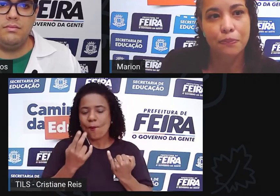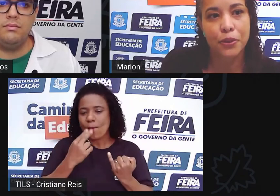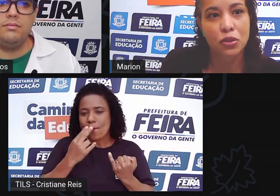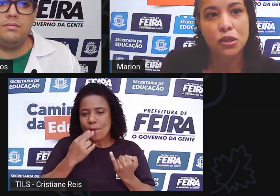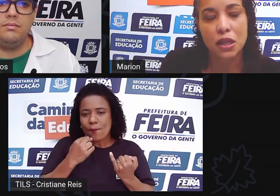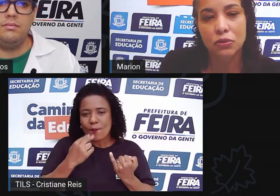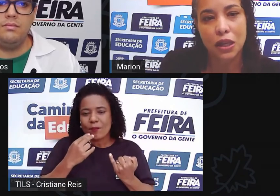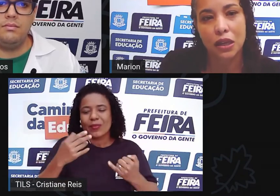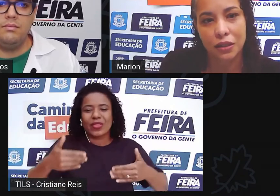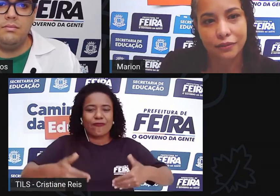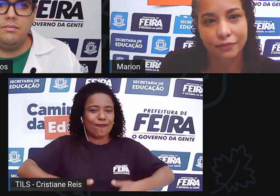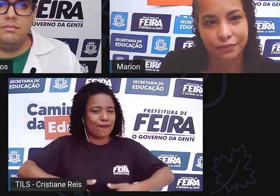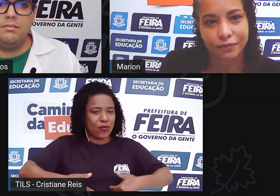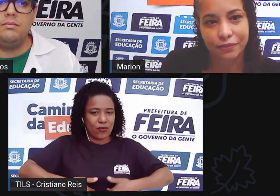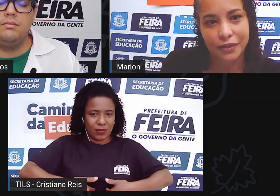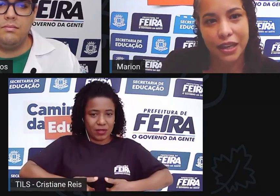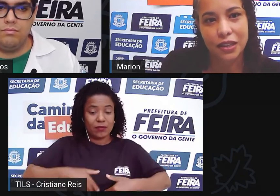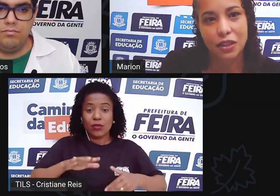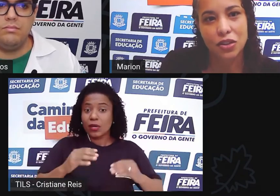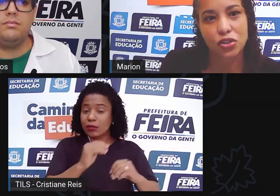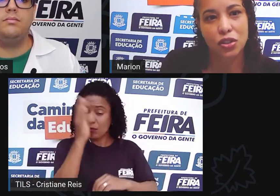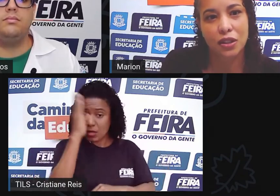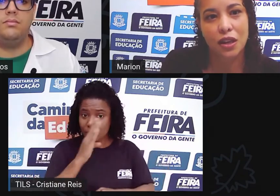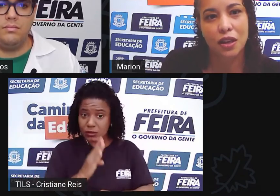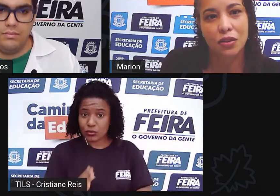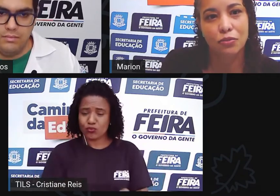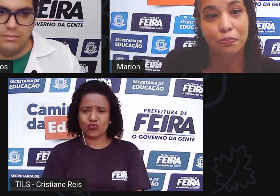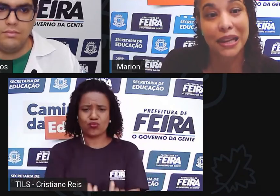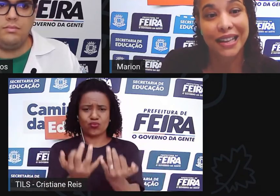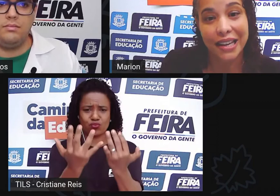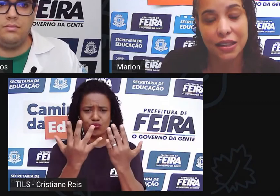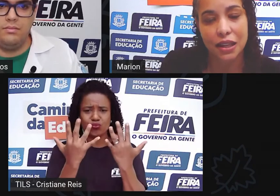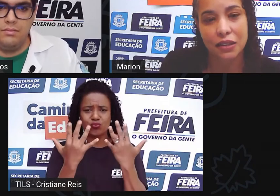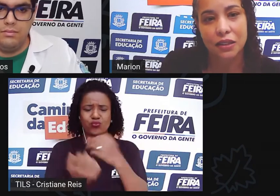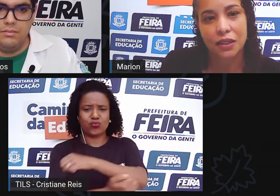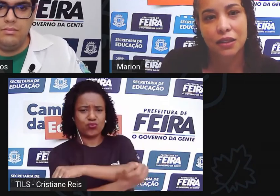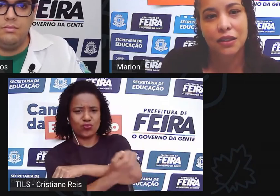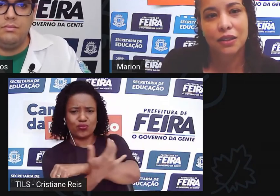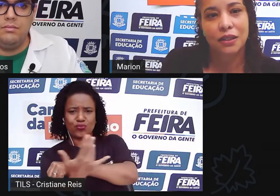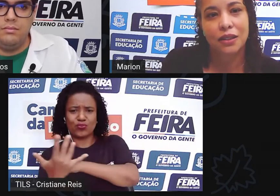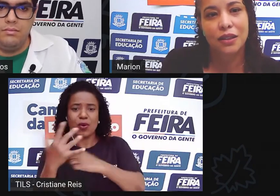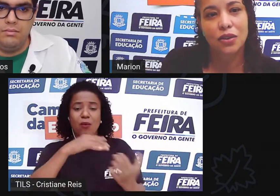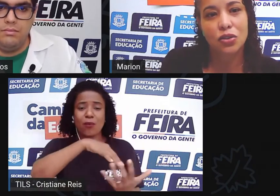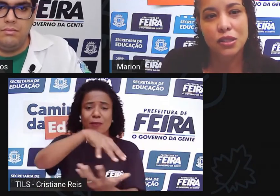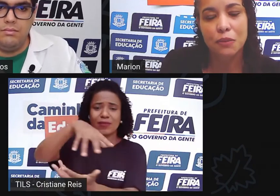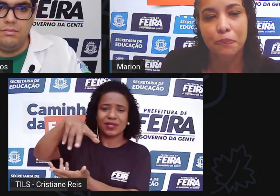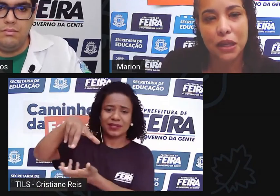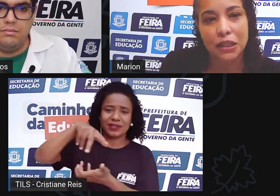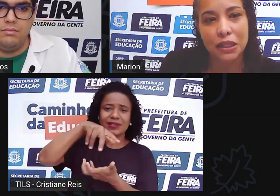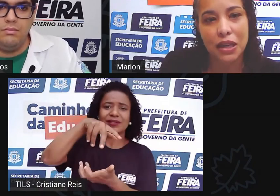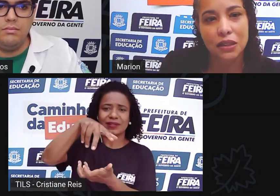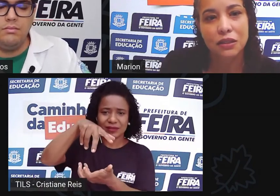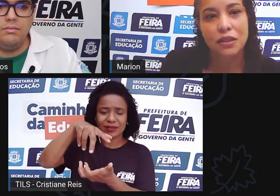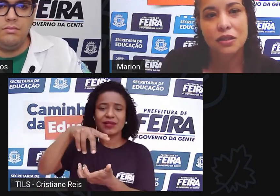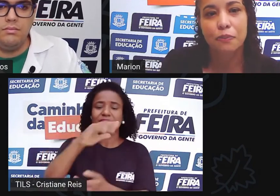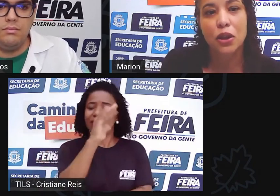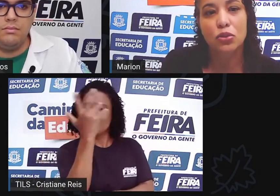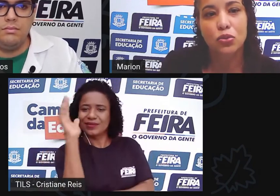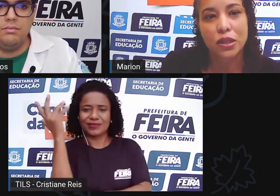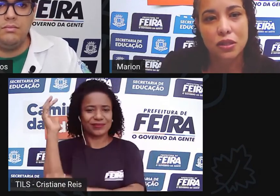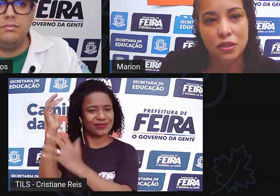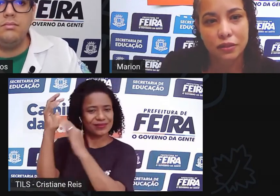porque produção tem, né? Então a gente tem um planeta que onde se planta,